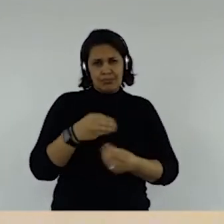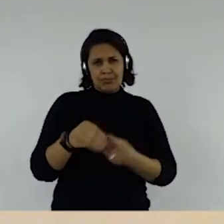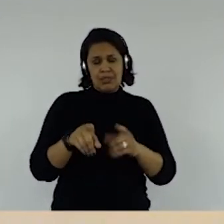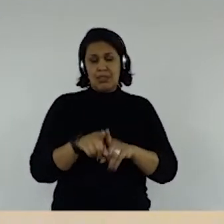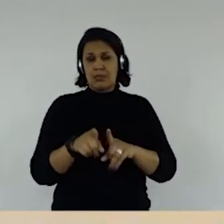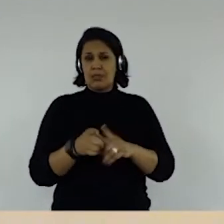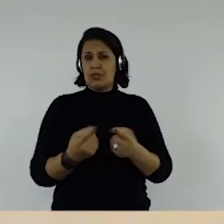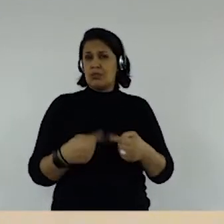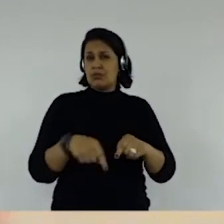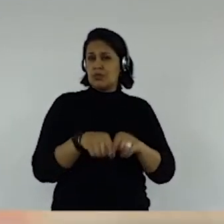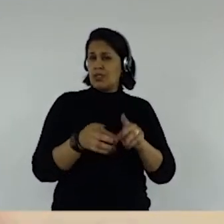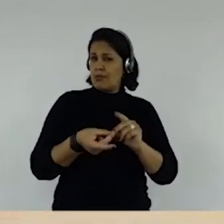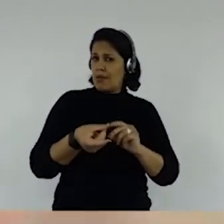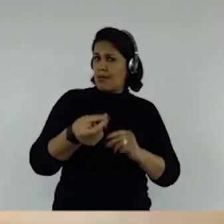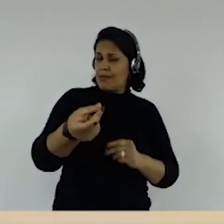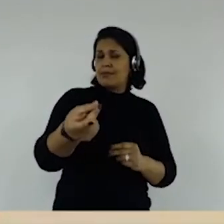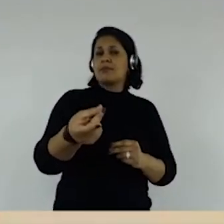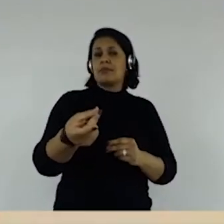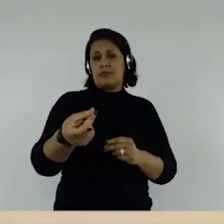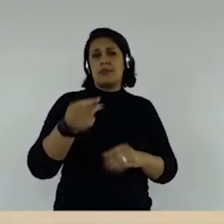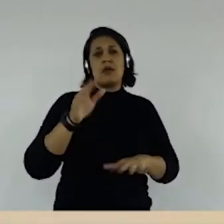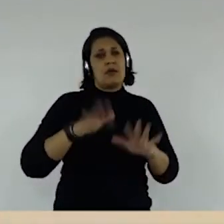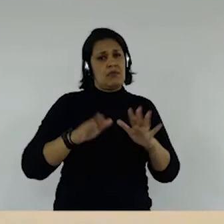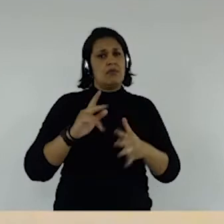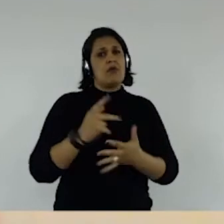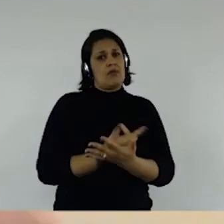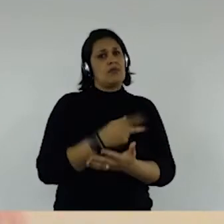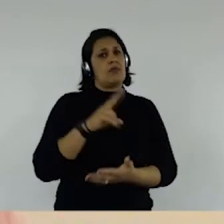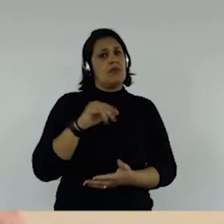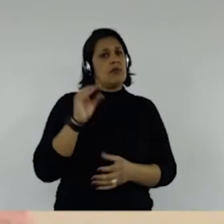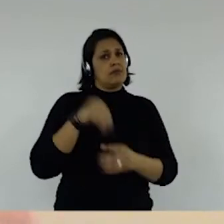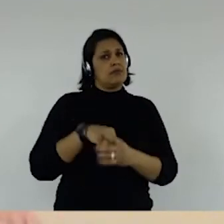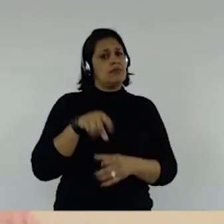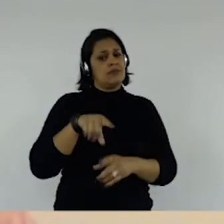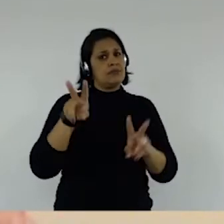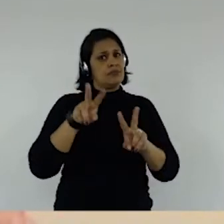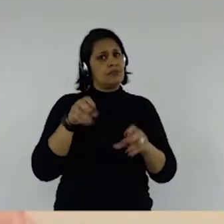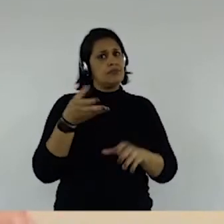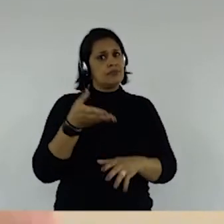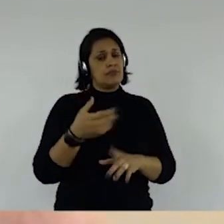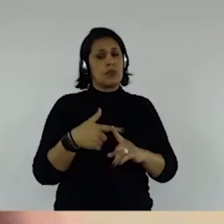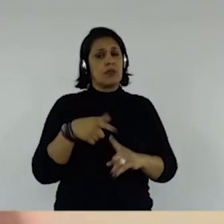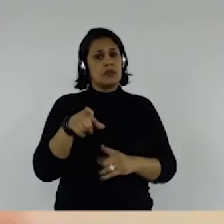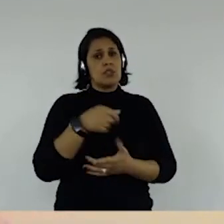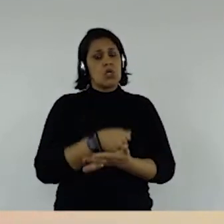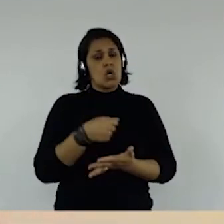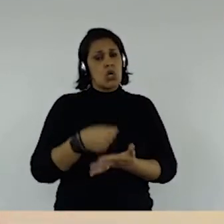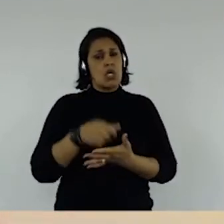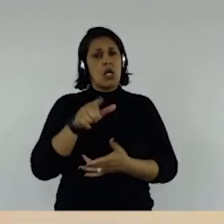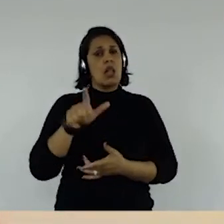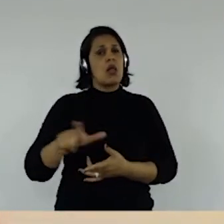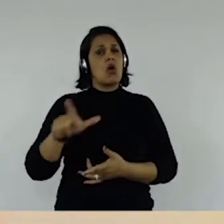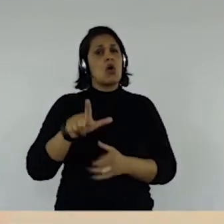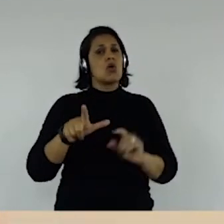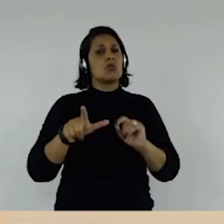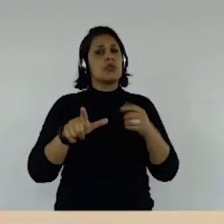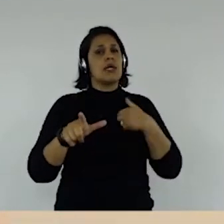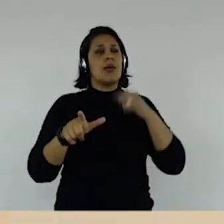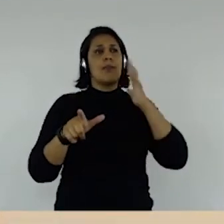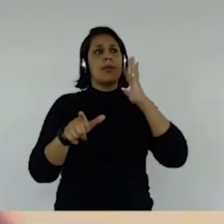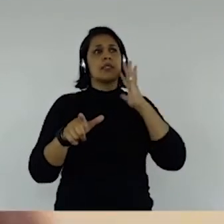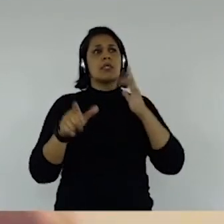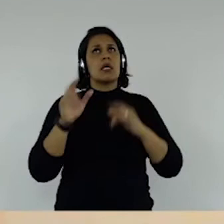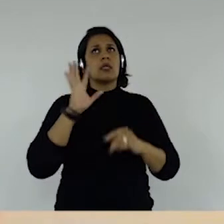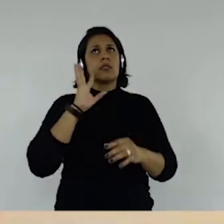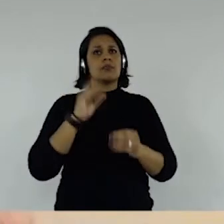longa duração vão cair numa dessas categorias, porque nesses contratos a lógica da previsibilidade e